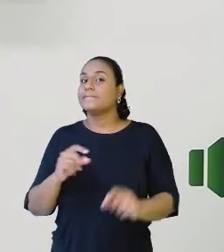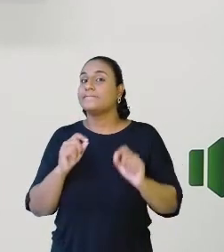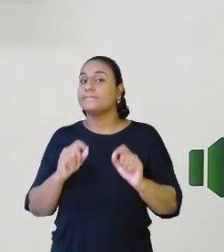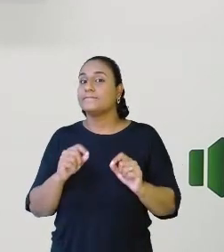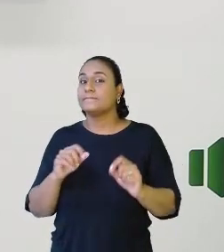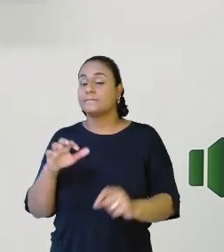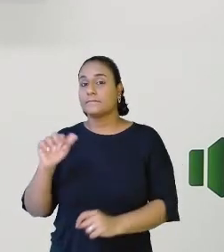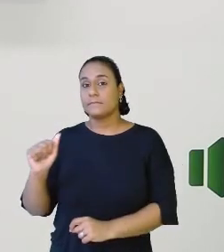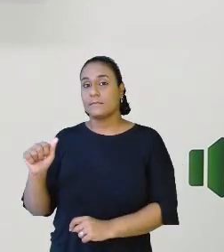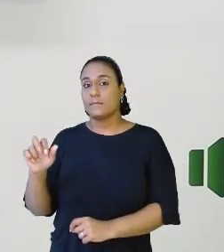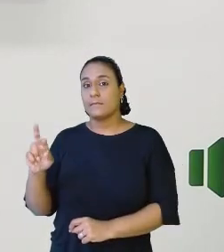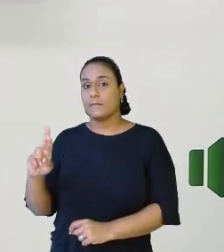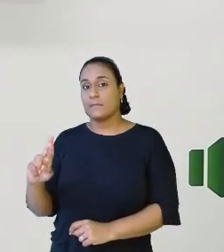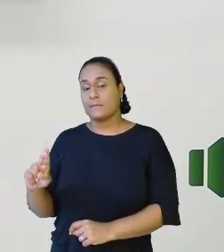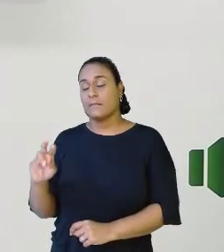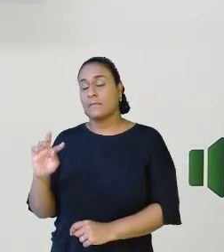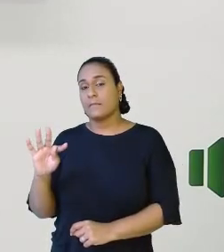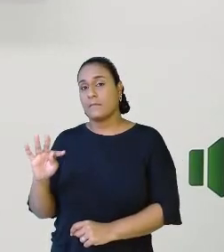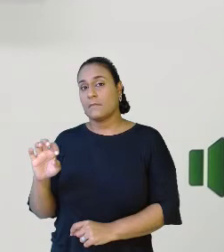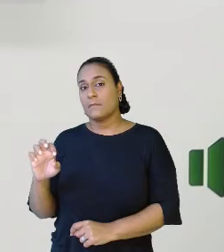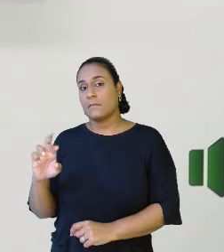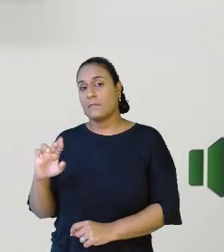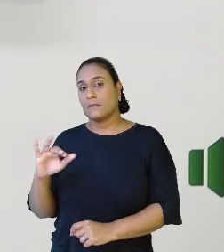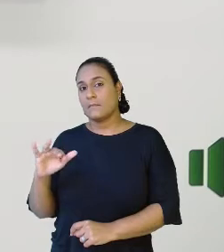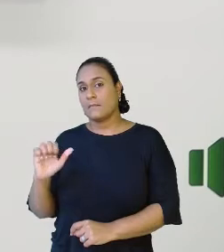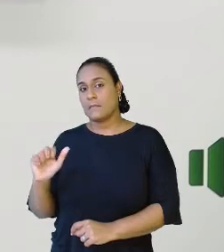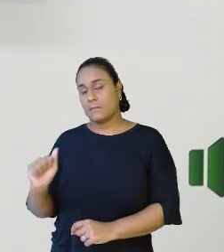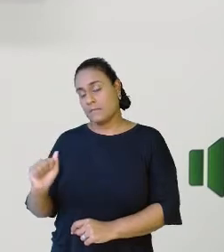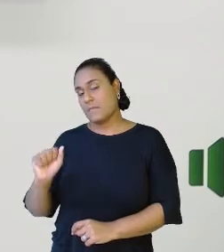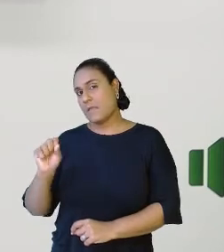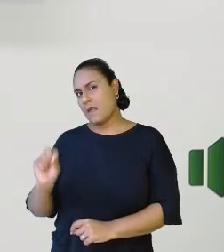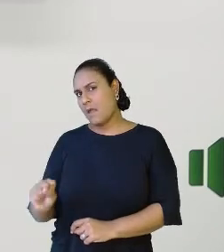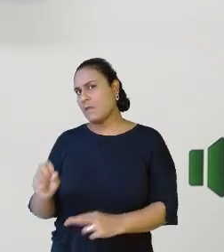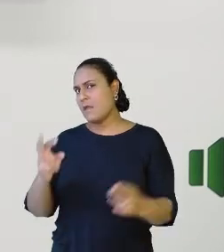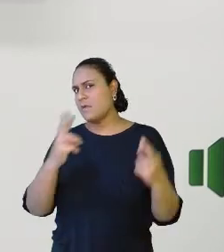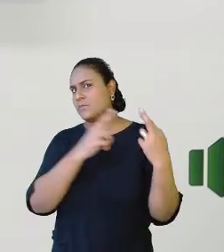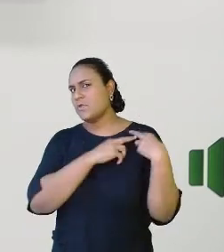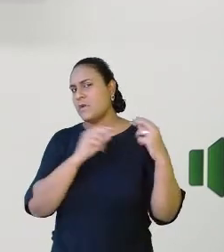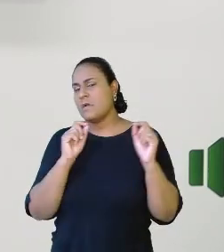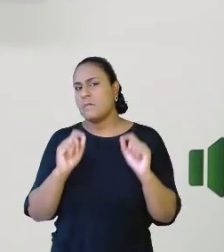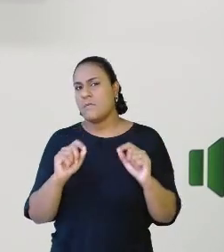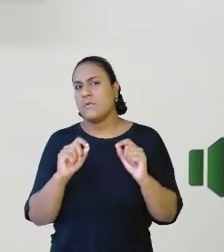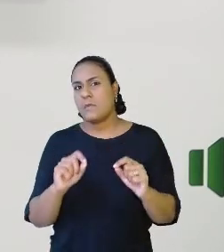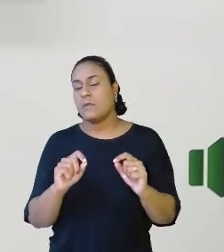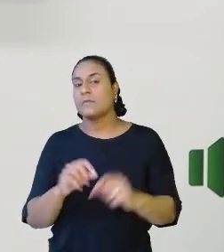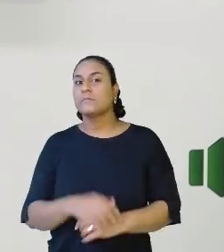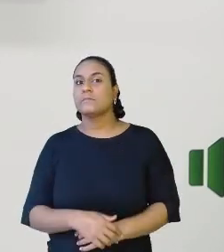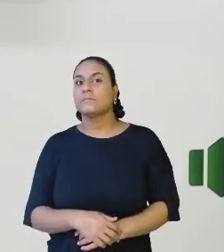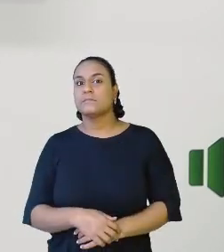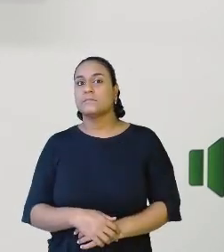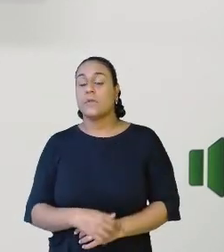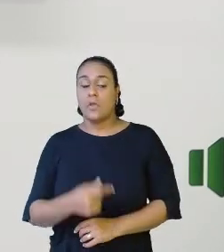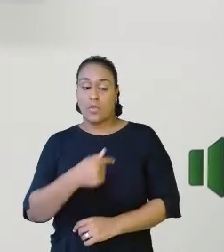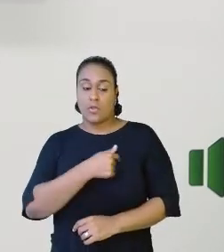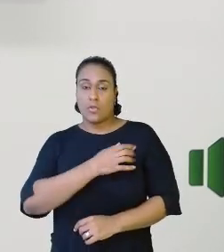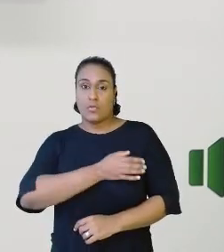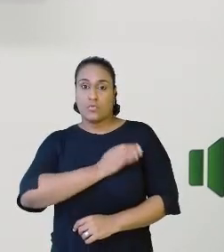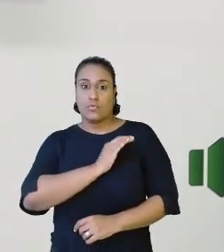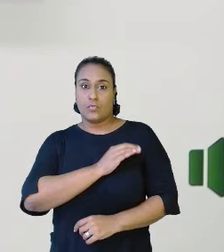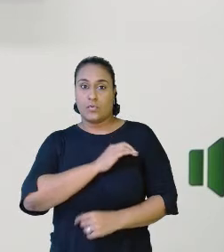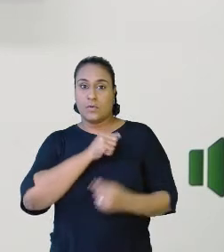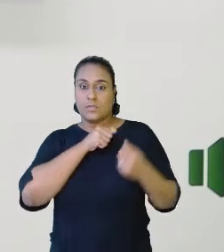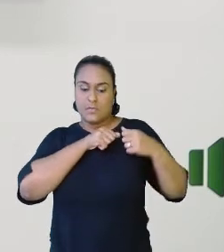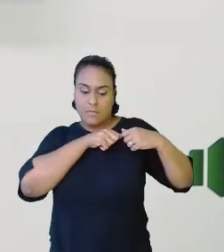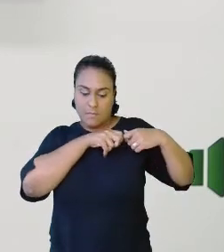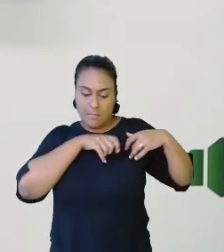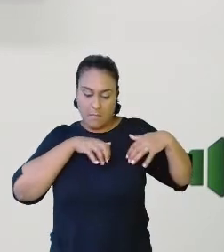as artérias, que são responsáveis por fazer esse transporte do coração até os